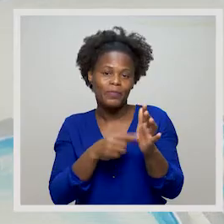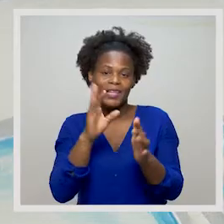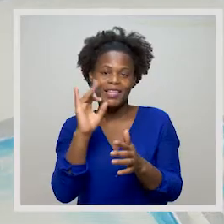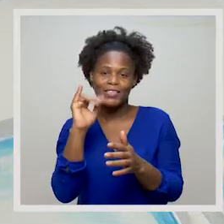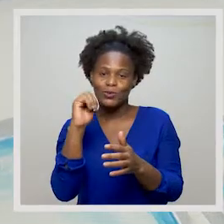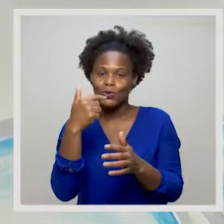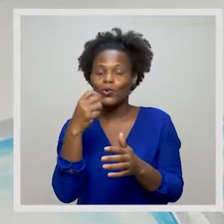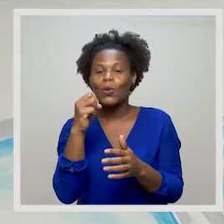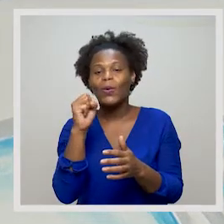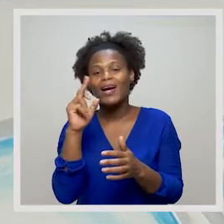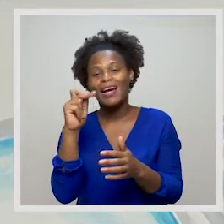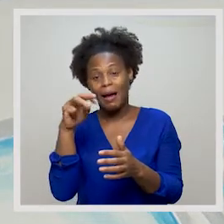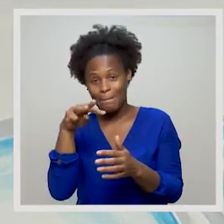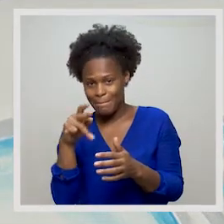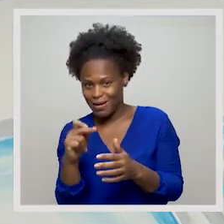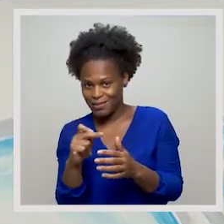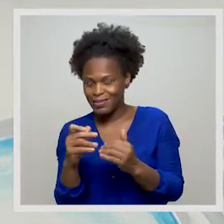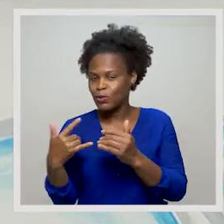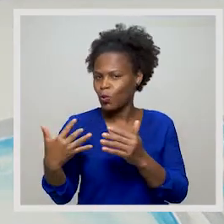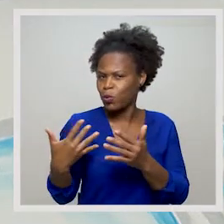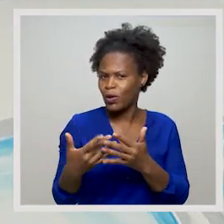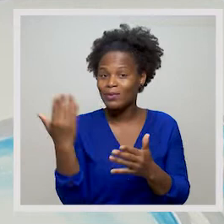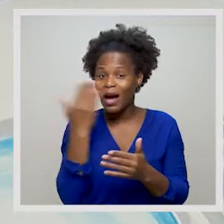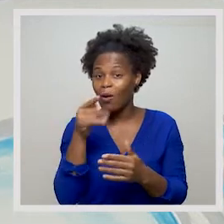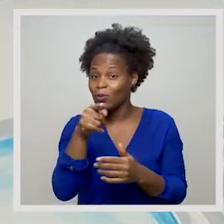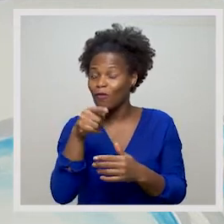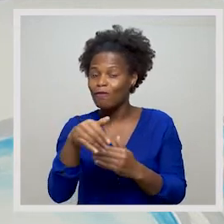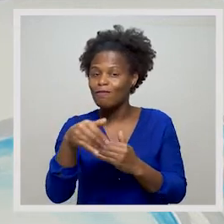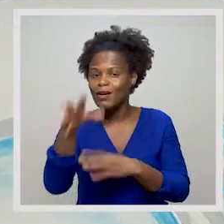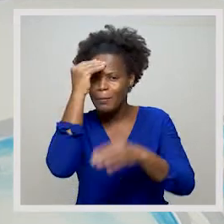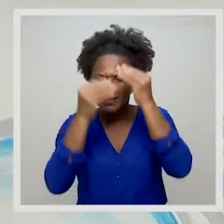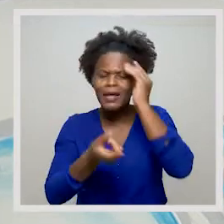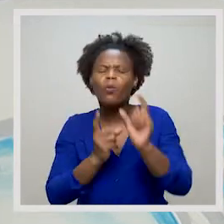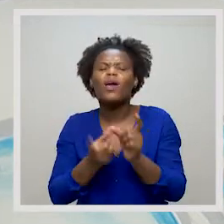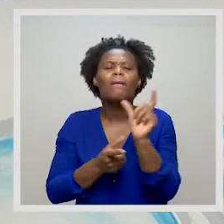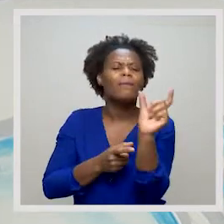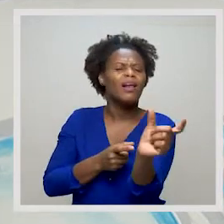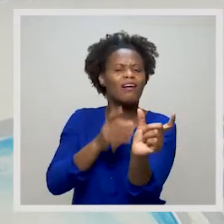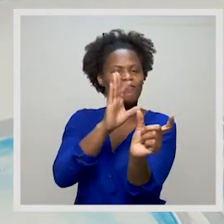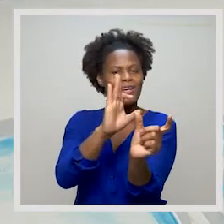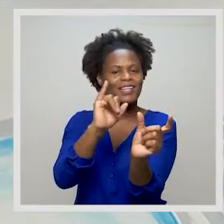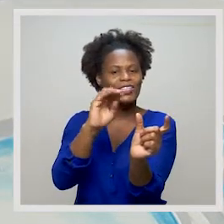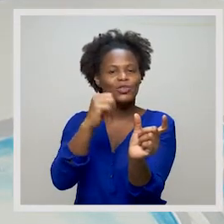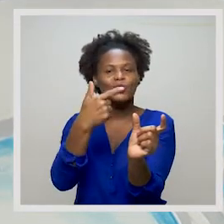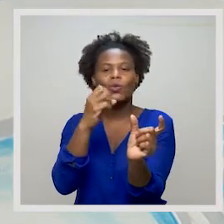do histograma, ok? Ao longo da aula vão aprender o que significa esta